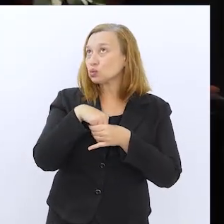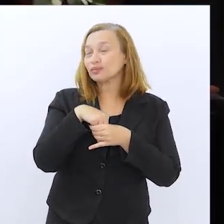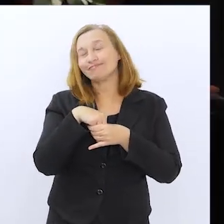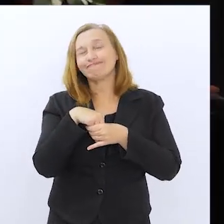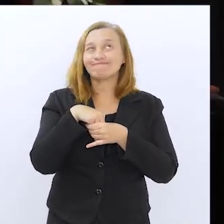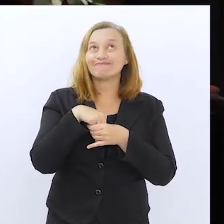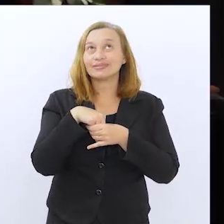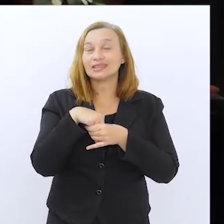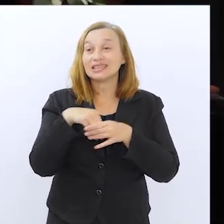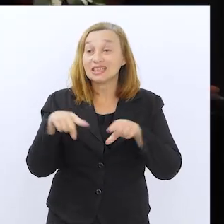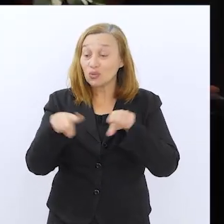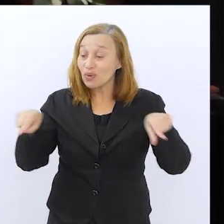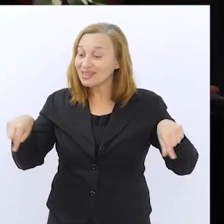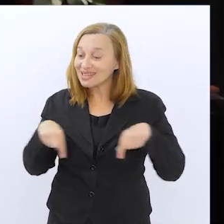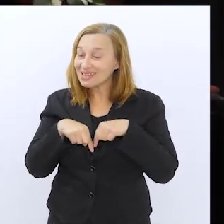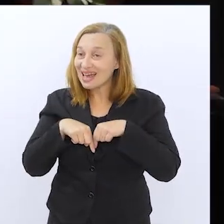dentro